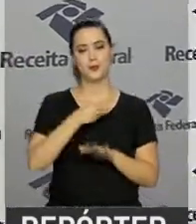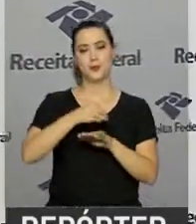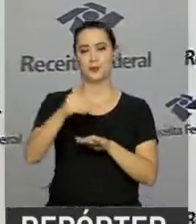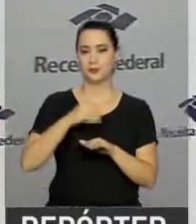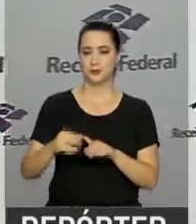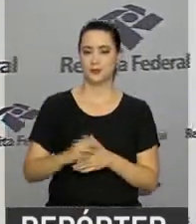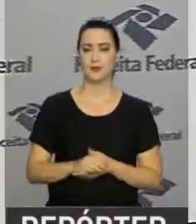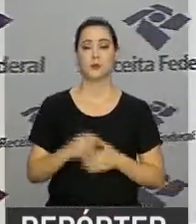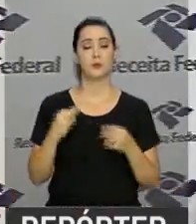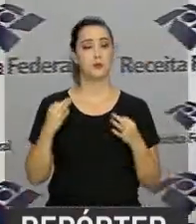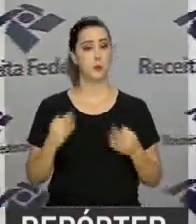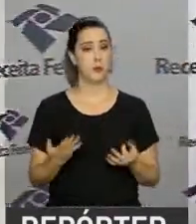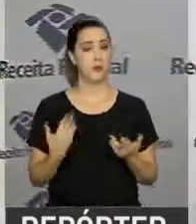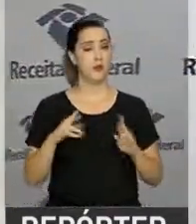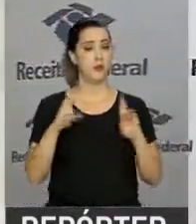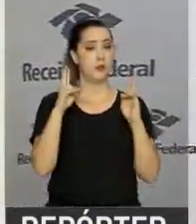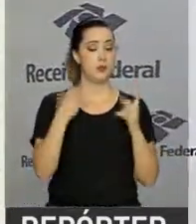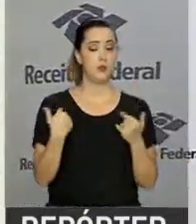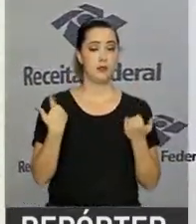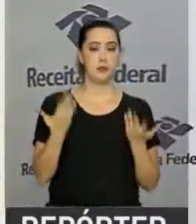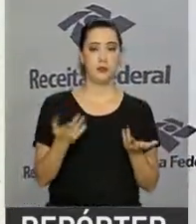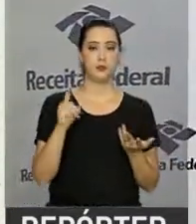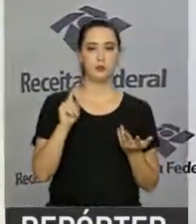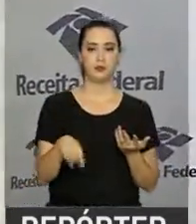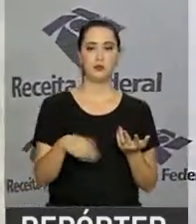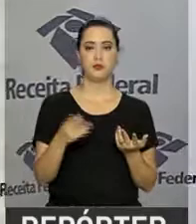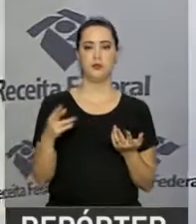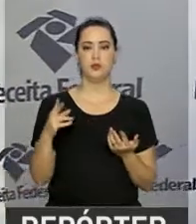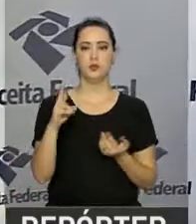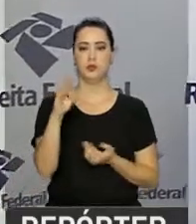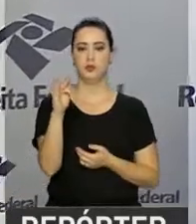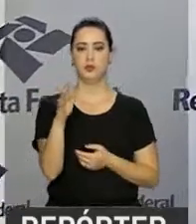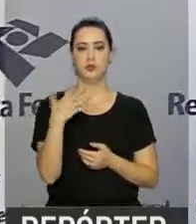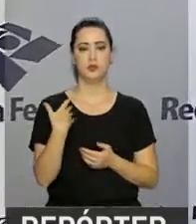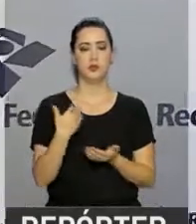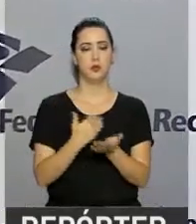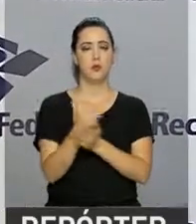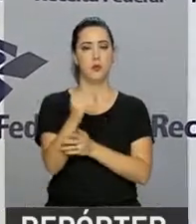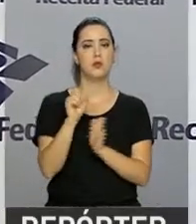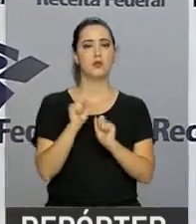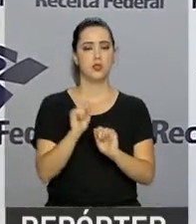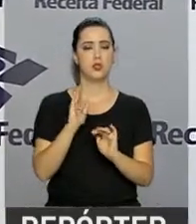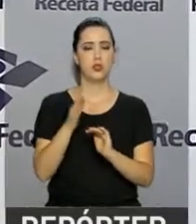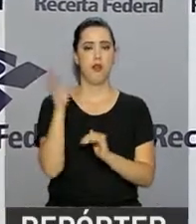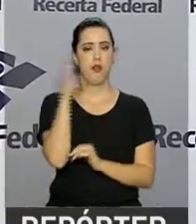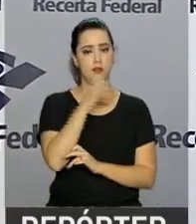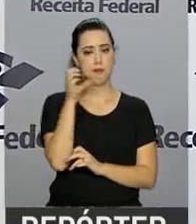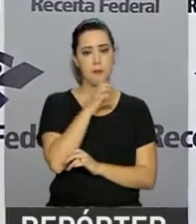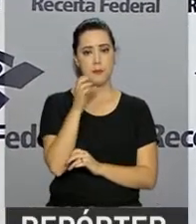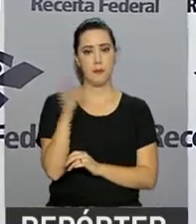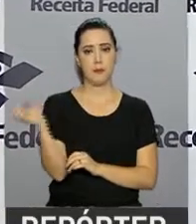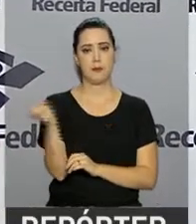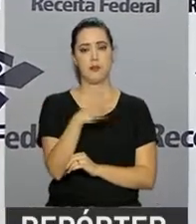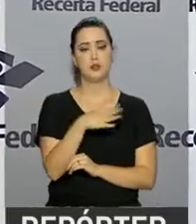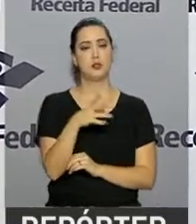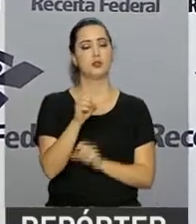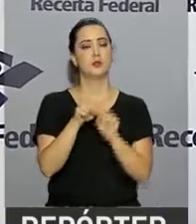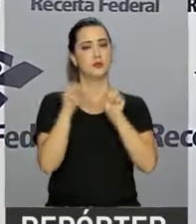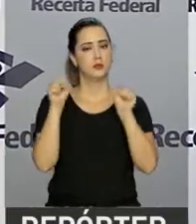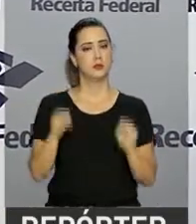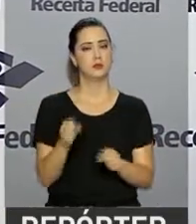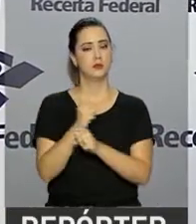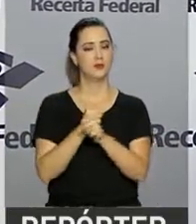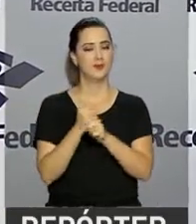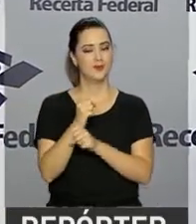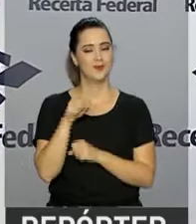esclarecimentos ea expectativa então é que a receita federal consiga implementar de forma definitiva a esse novo sistema ainda este